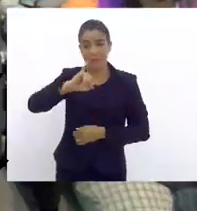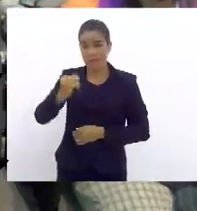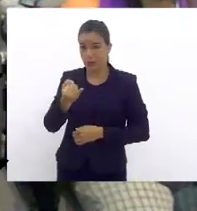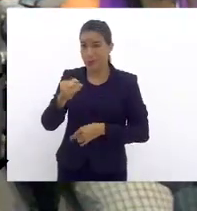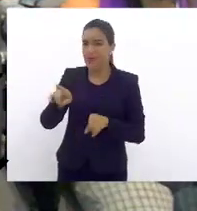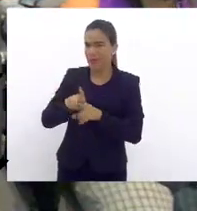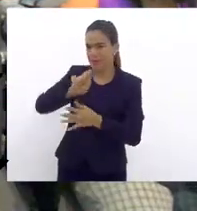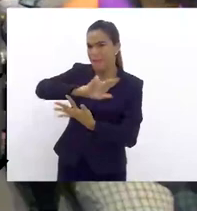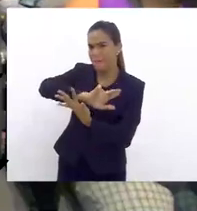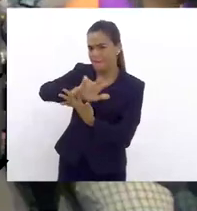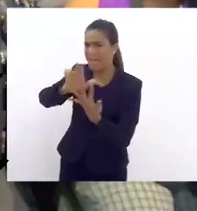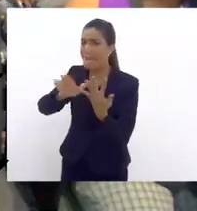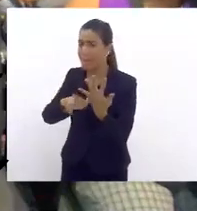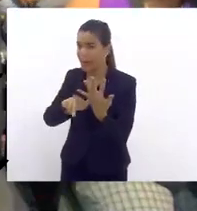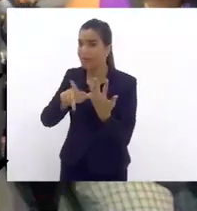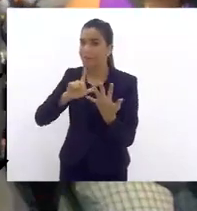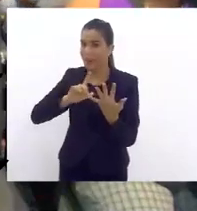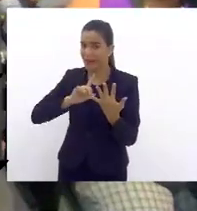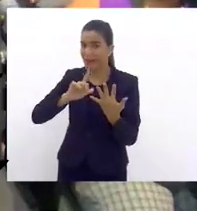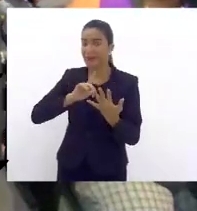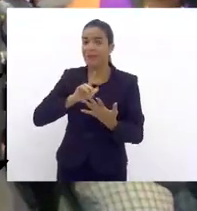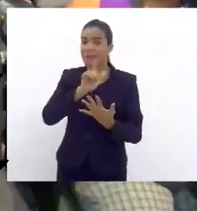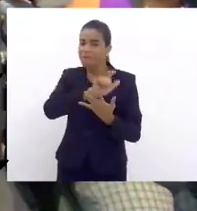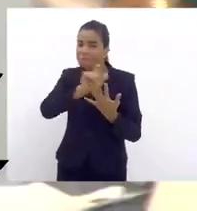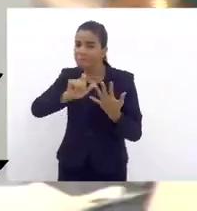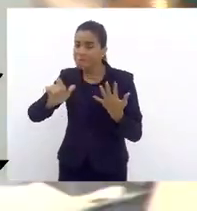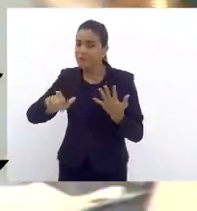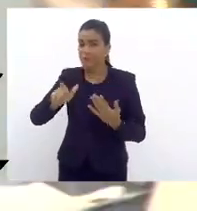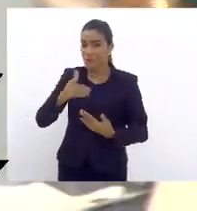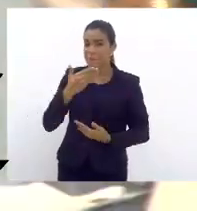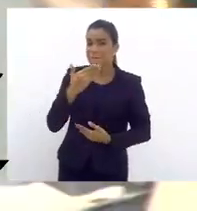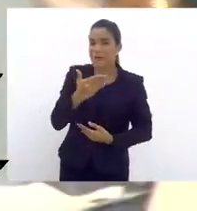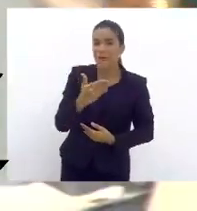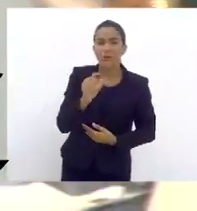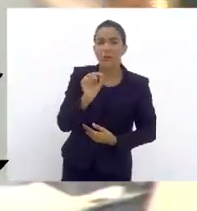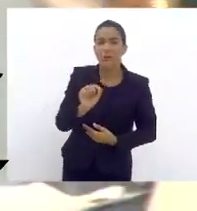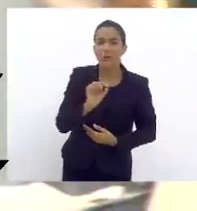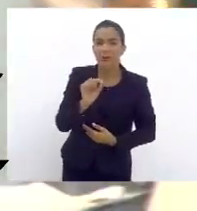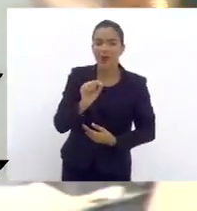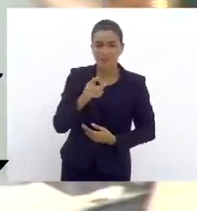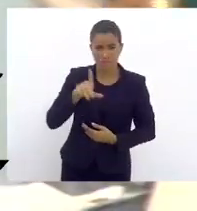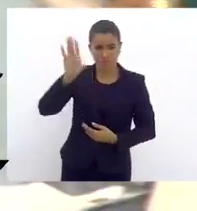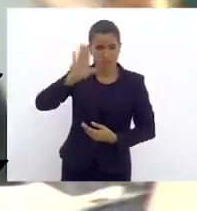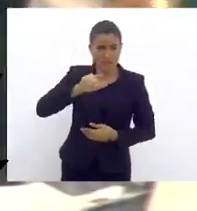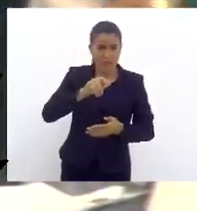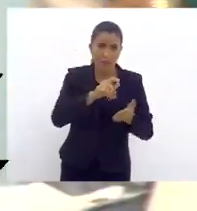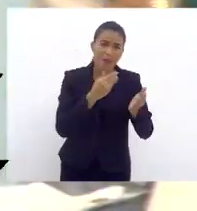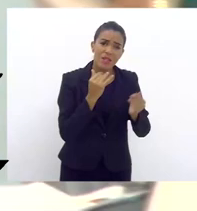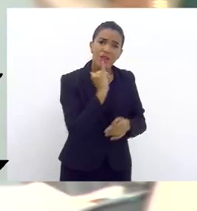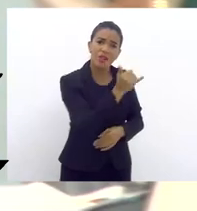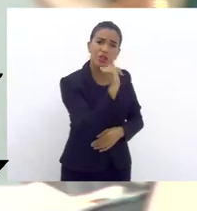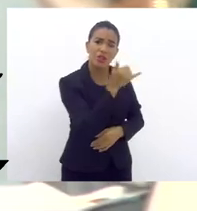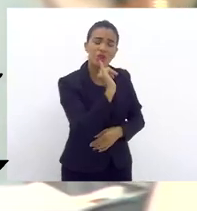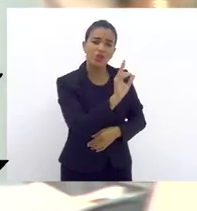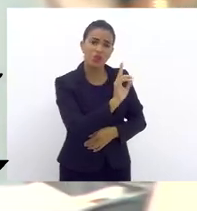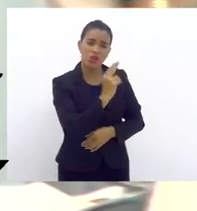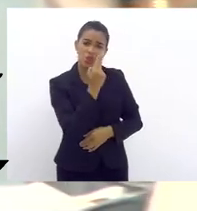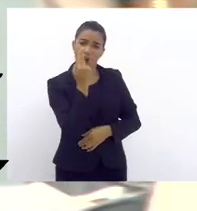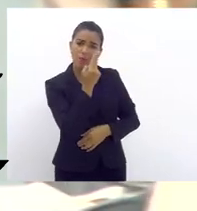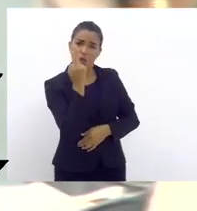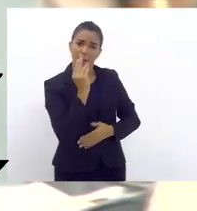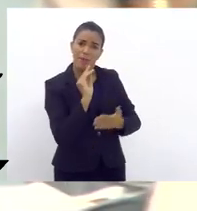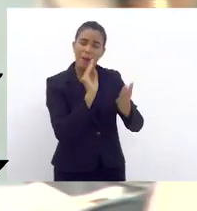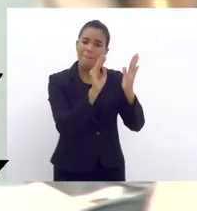tem mais gente aí as pessoas eu peço que as pessoas anuncia ali com a com a nossa Assessoria